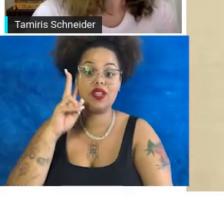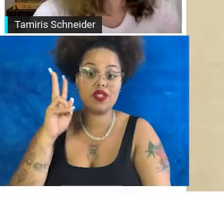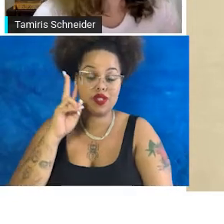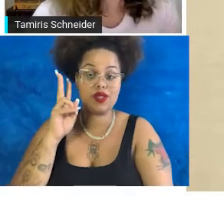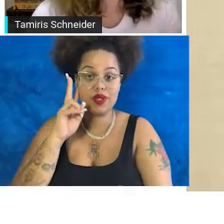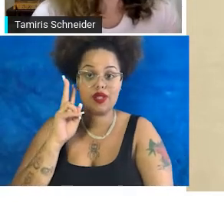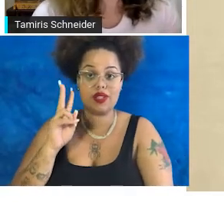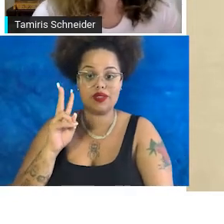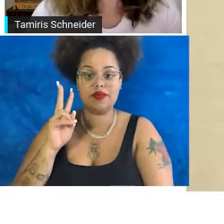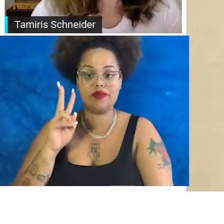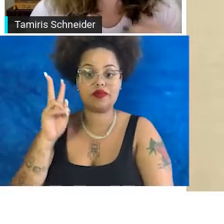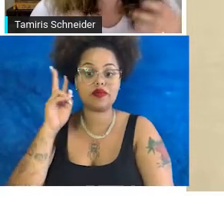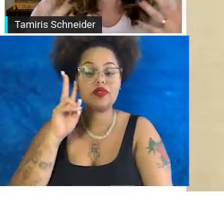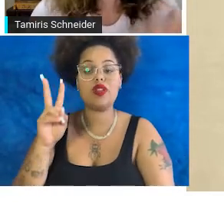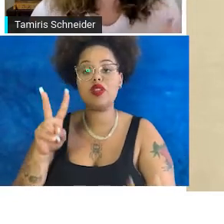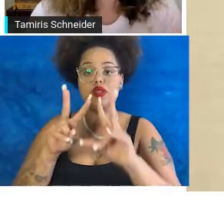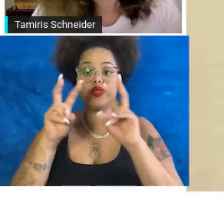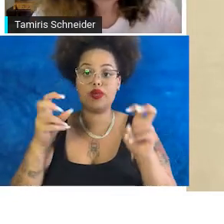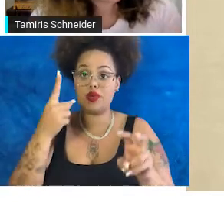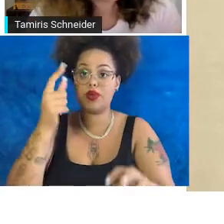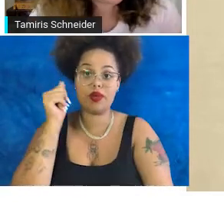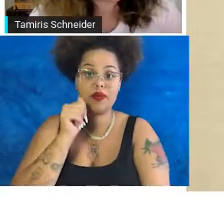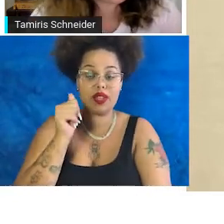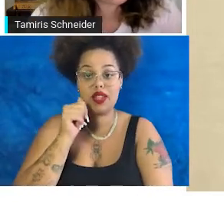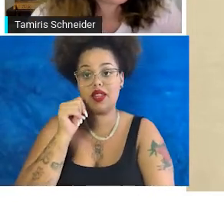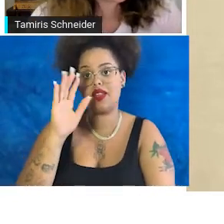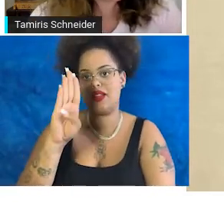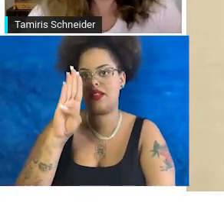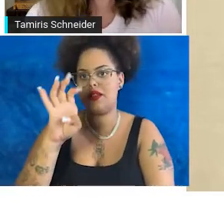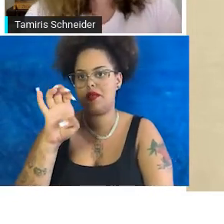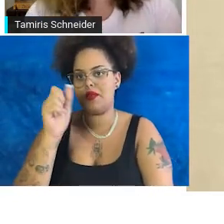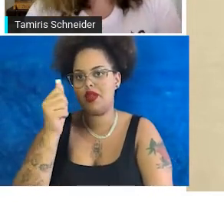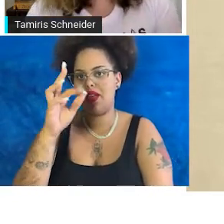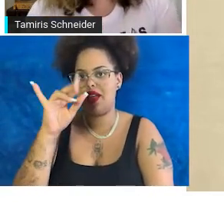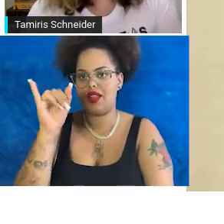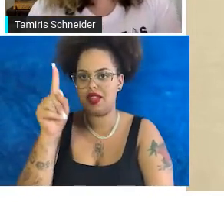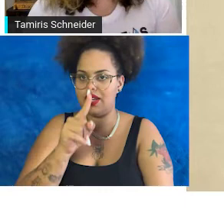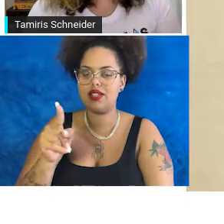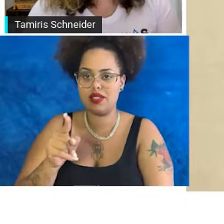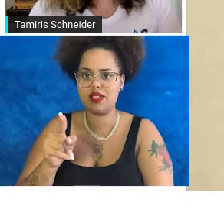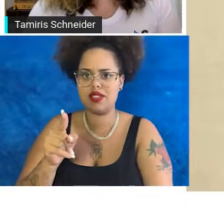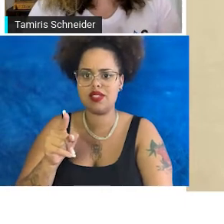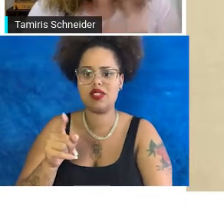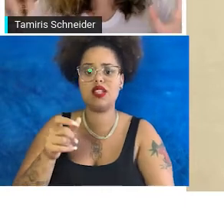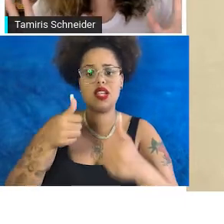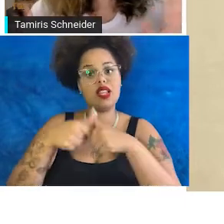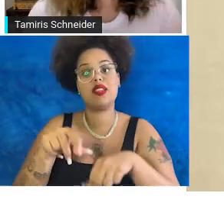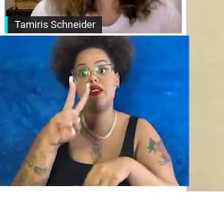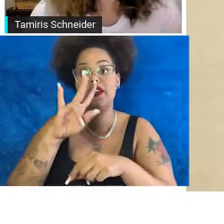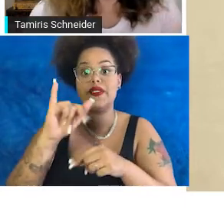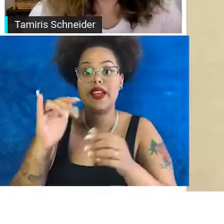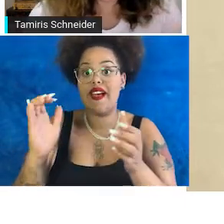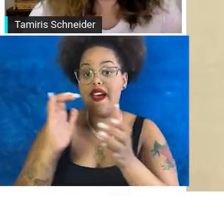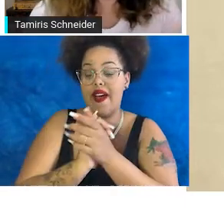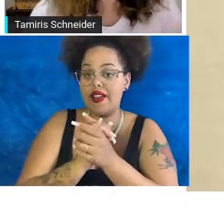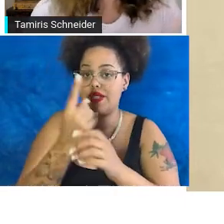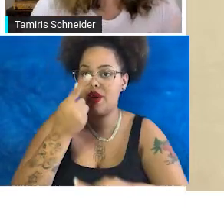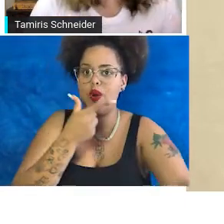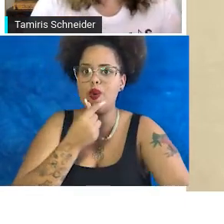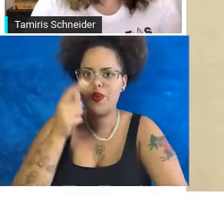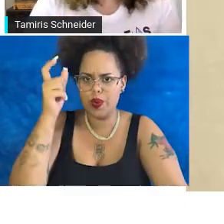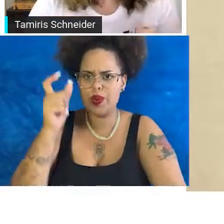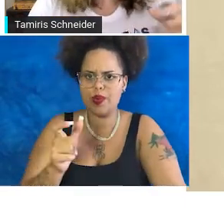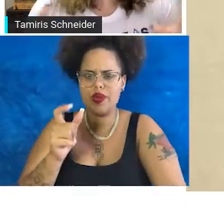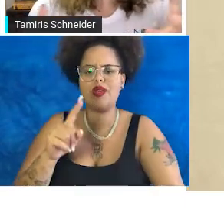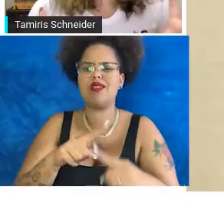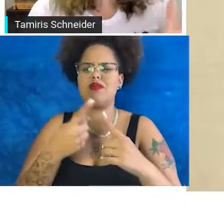história era sobre uma menina chamada Beatriz. Ela estava para casar com um homem,